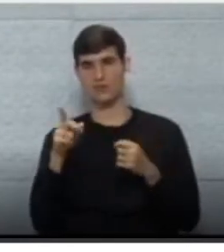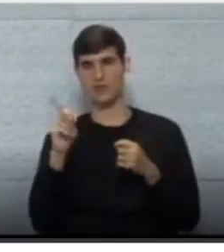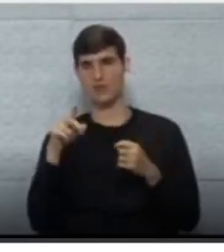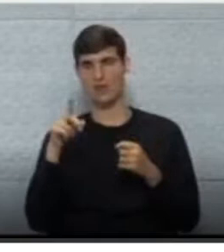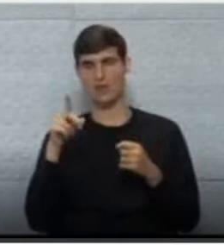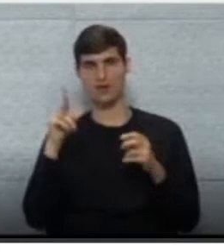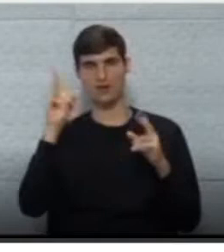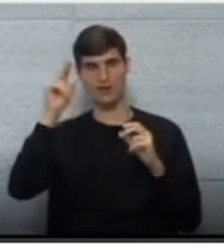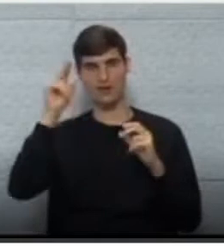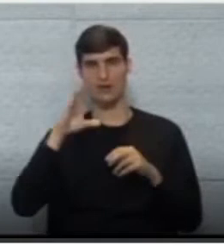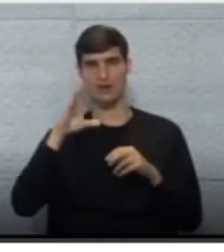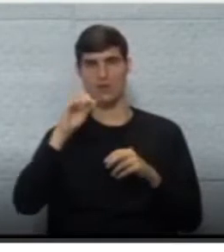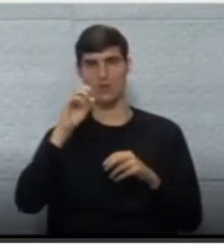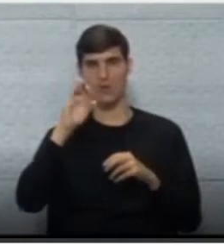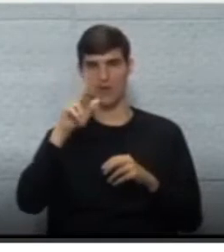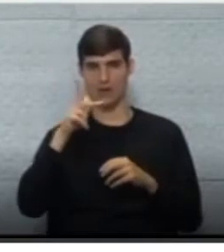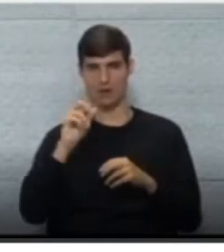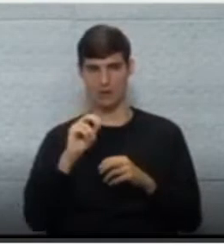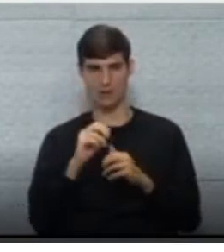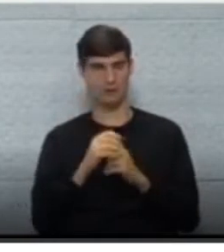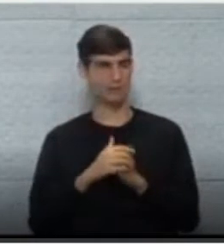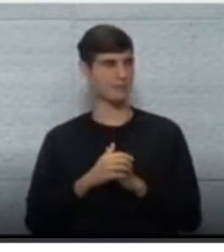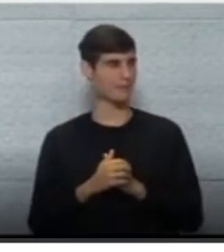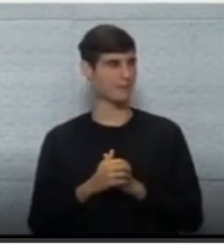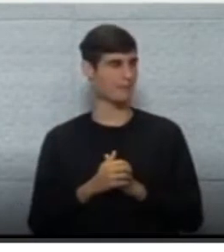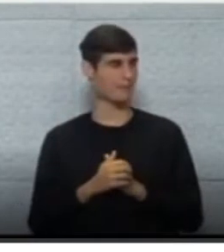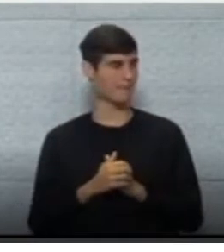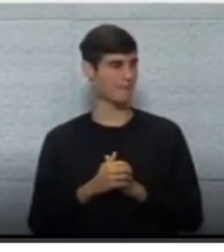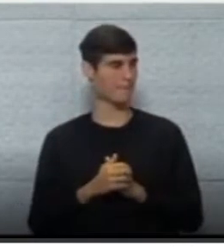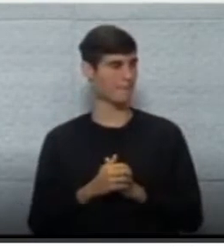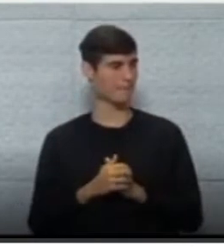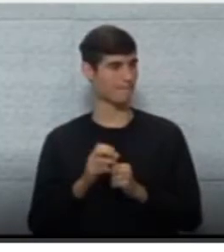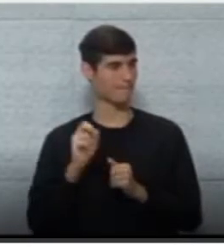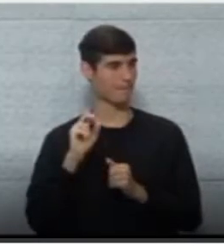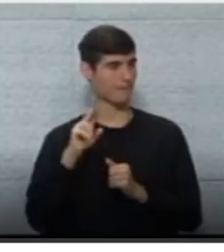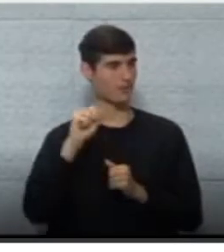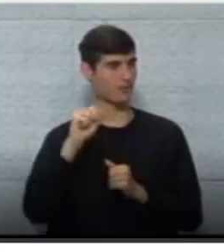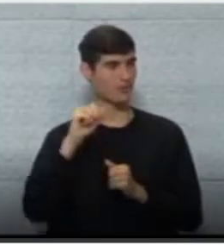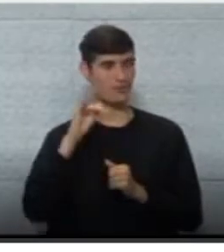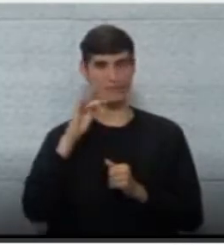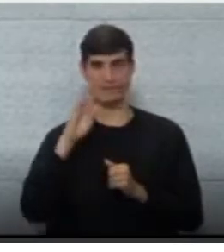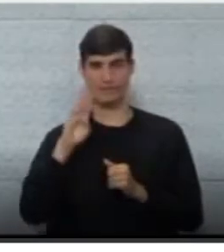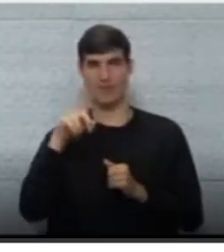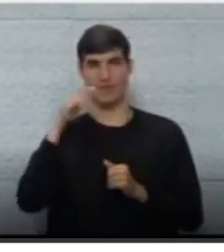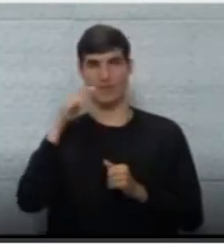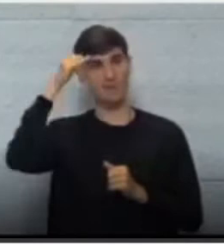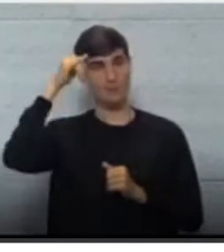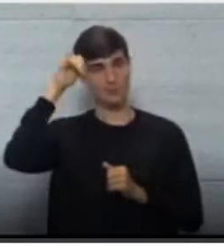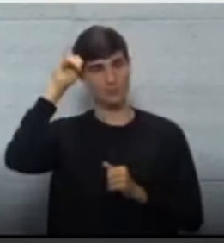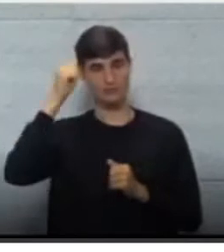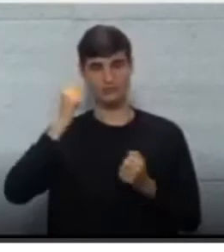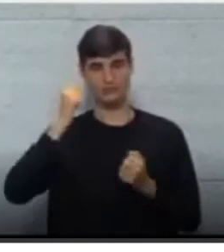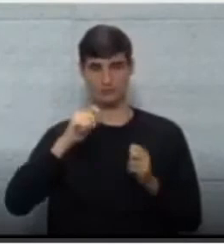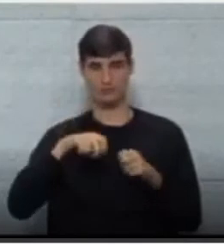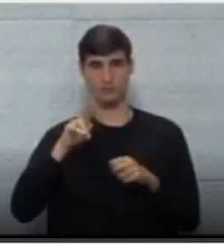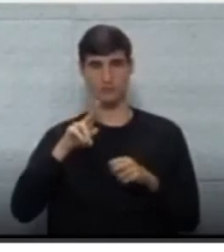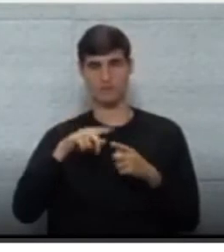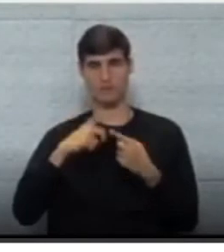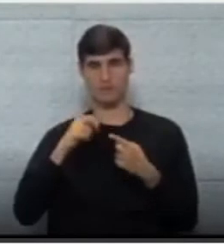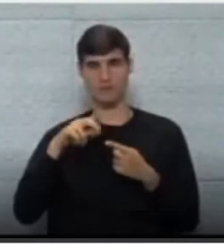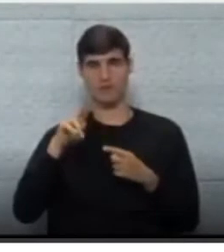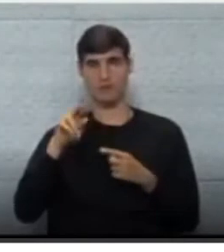que vem em muitos kits prontos para utilizar, ou até mesmo o soro fetal bovino, que também pode ser utilizado. O soro de coelho é o